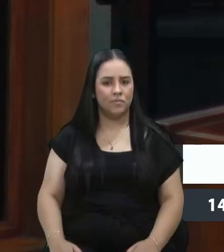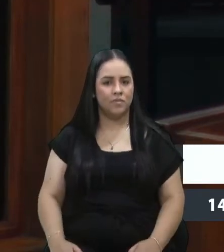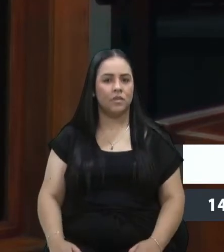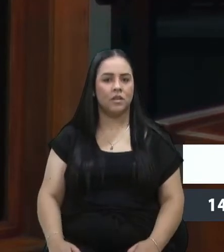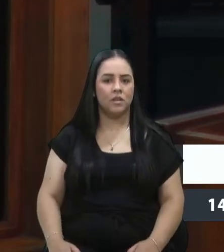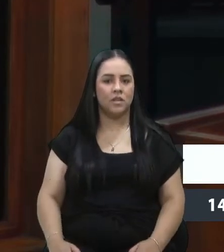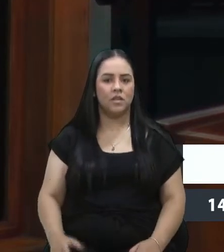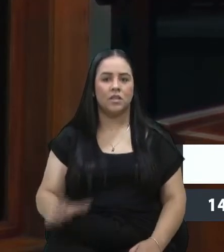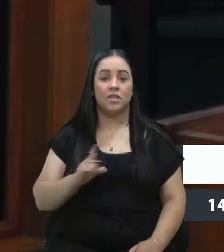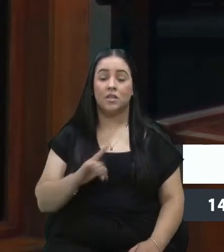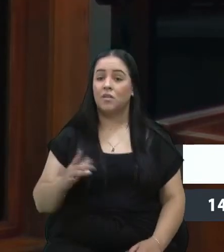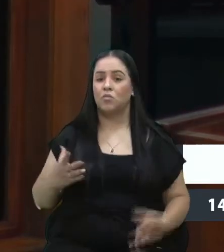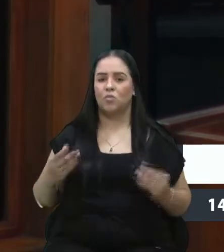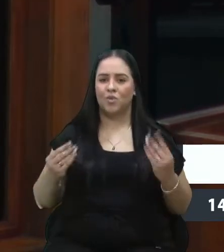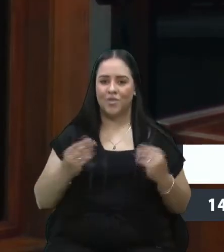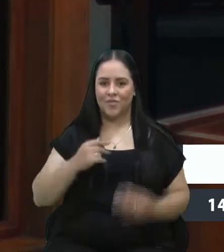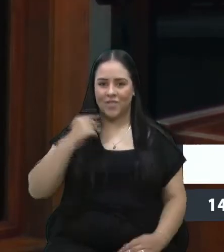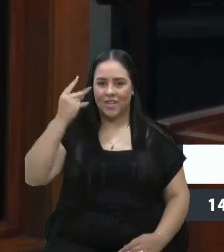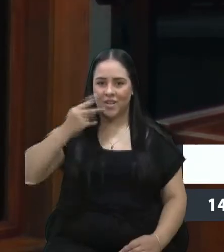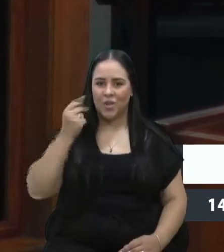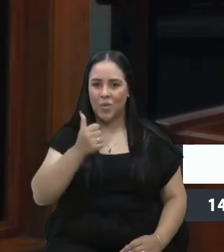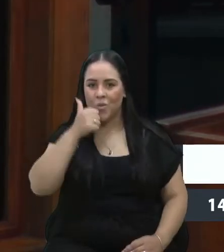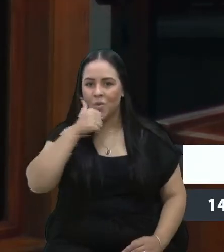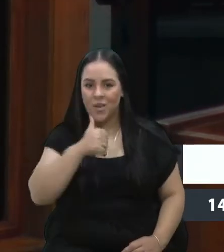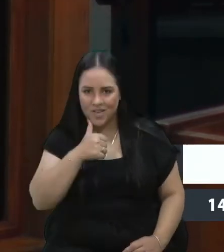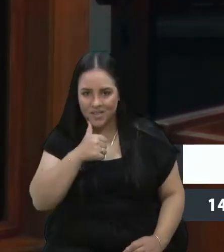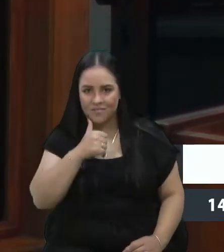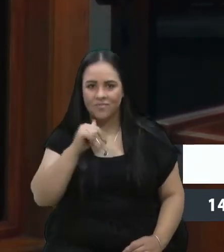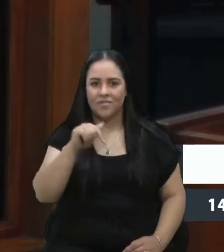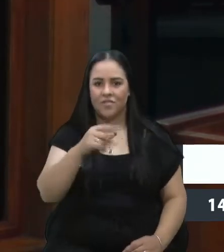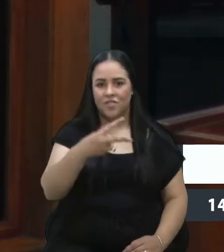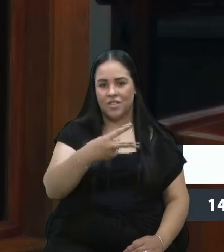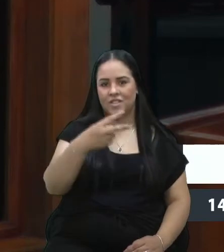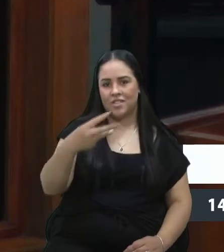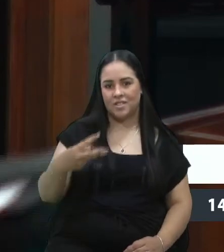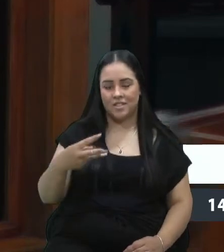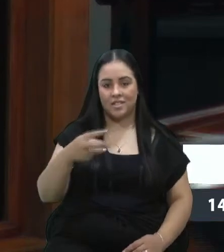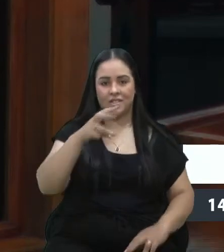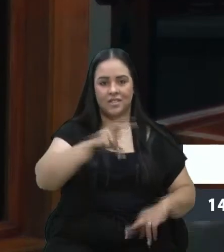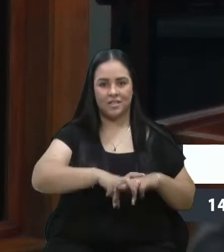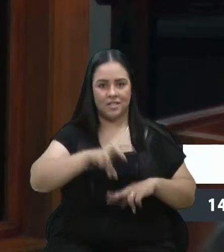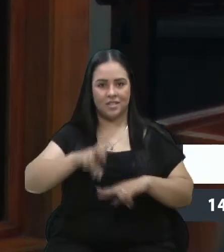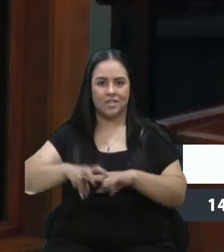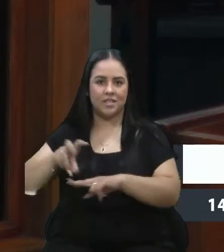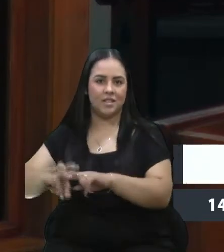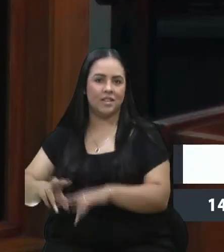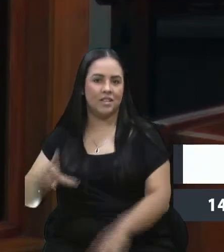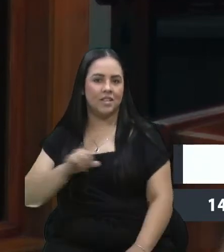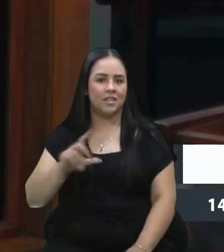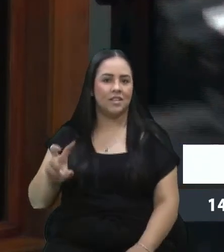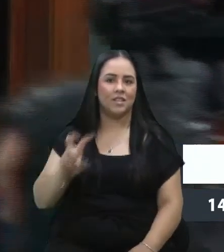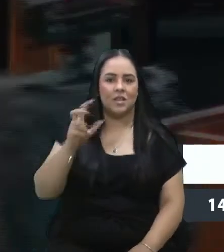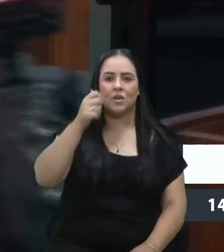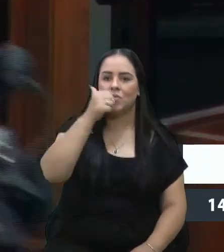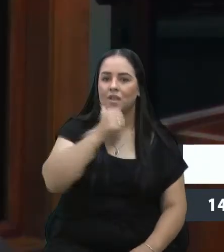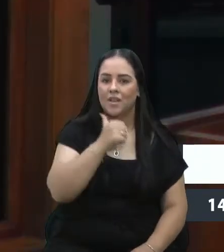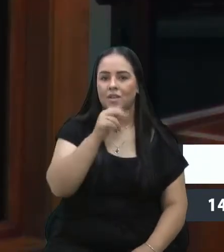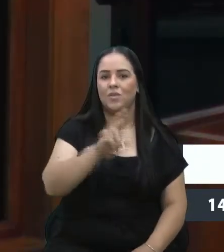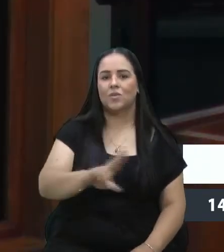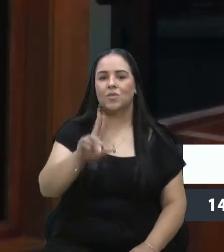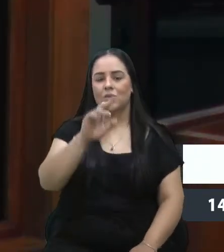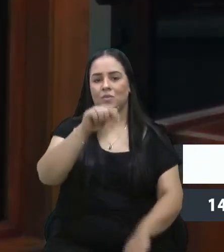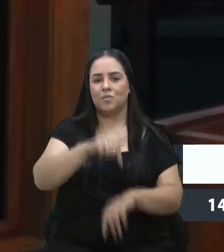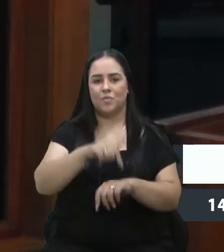maior número de vereadoras mulheres. Em 23 cadeiras, são 5 mulheres que ocupam espaços aqui na Câmara